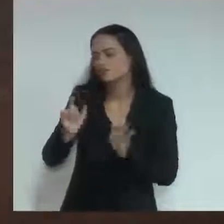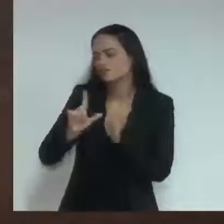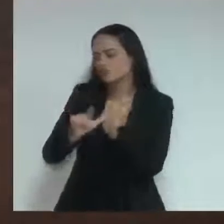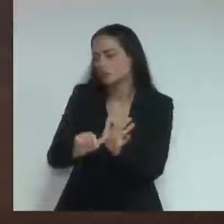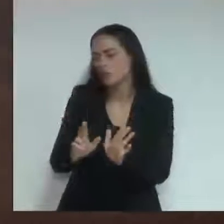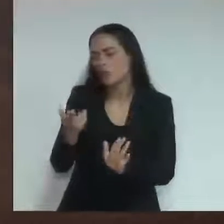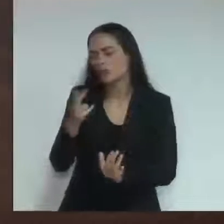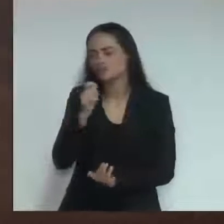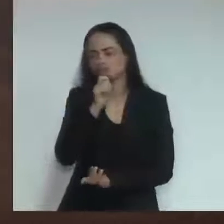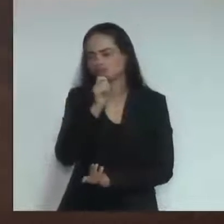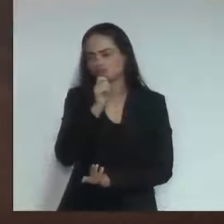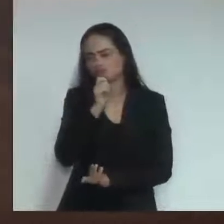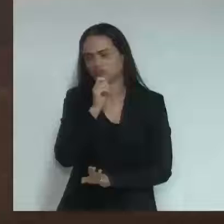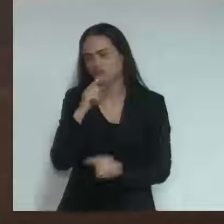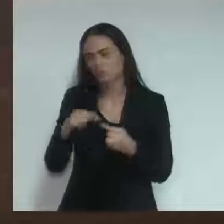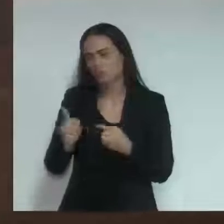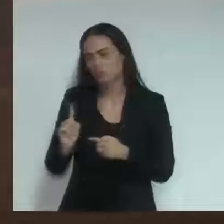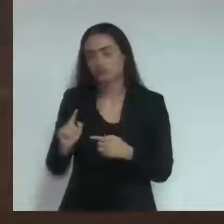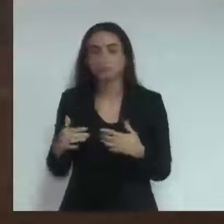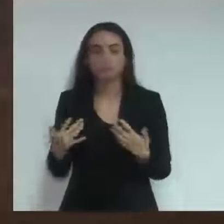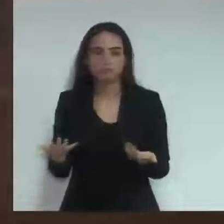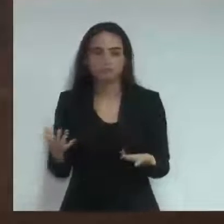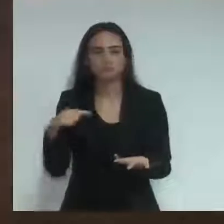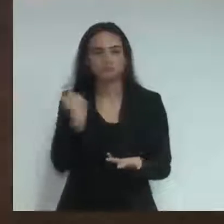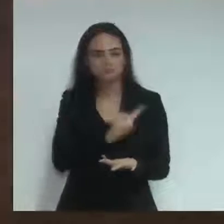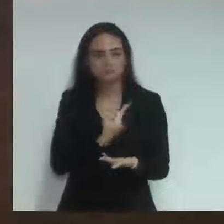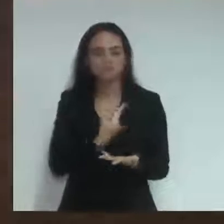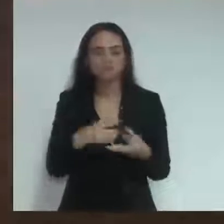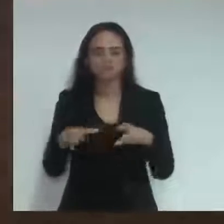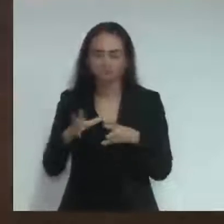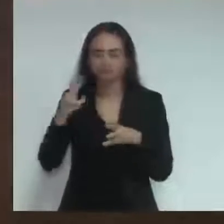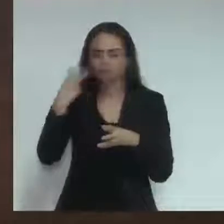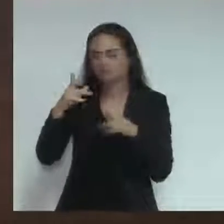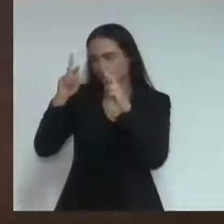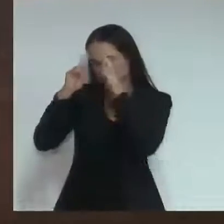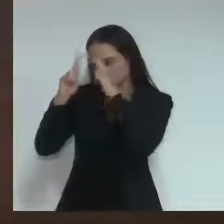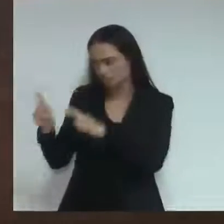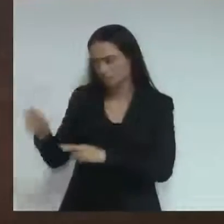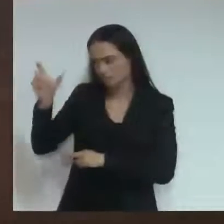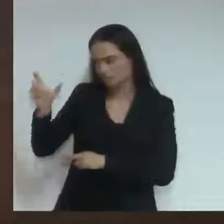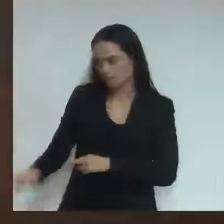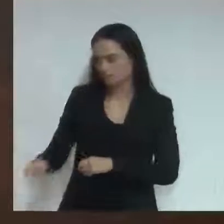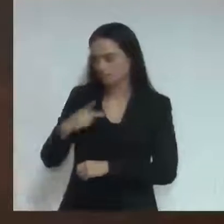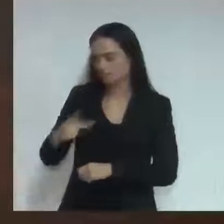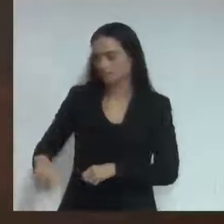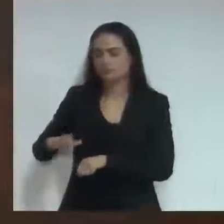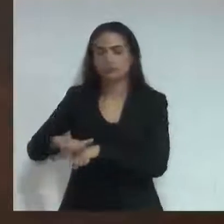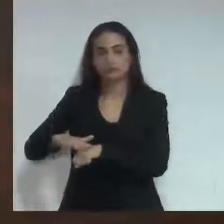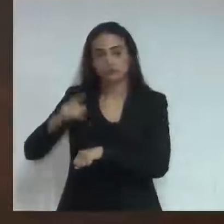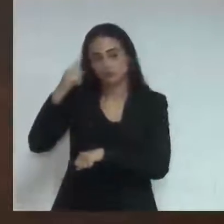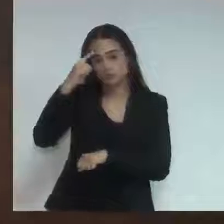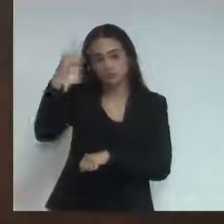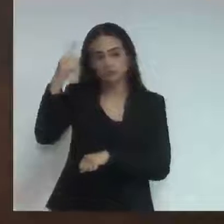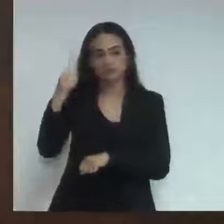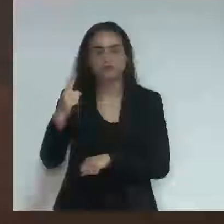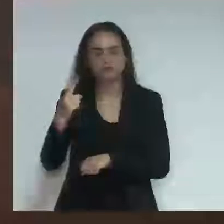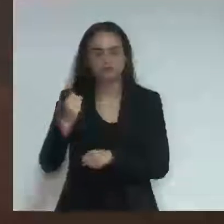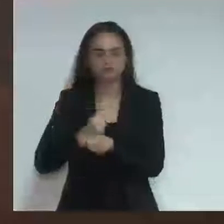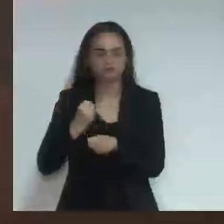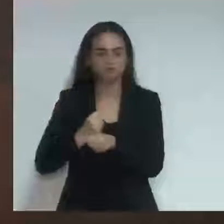Mas nós temos que respeitar, foi uma decisão de Vossa Excelência em fazer. Mas